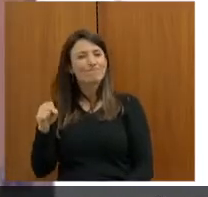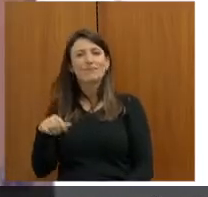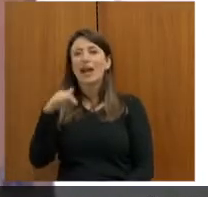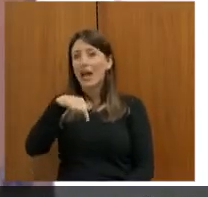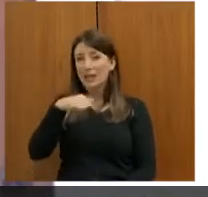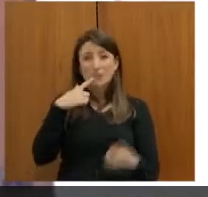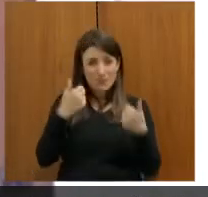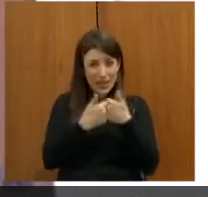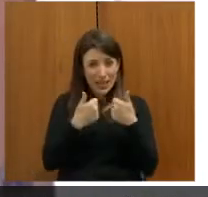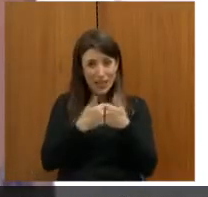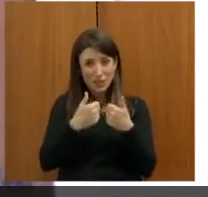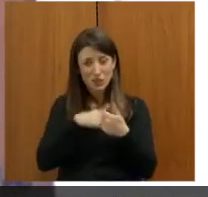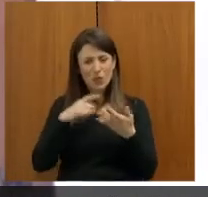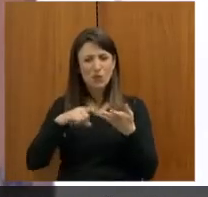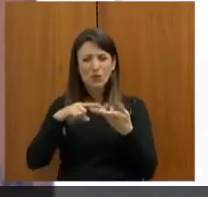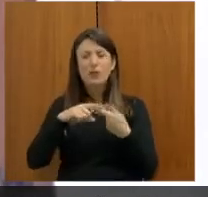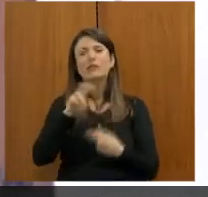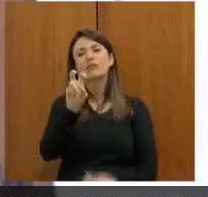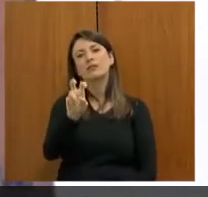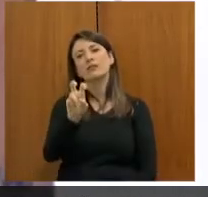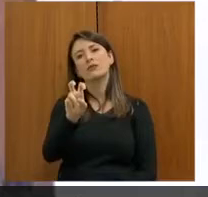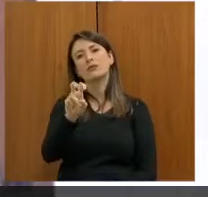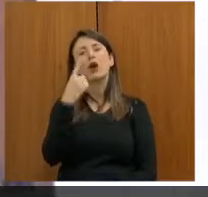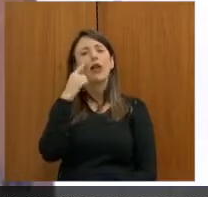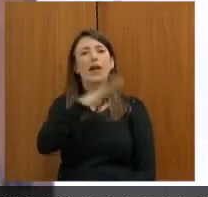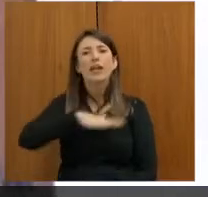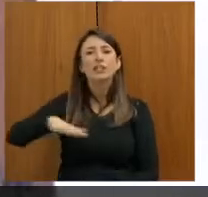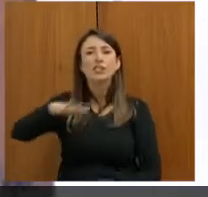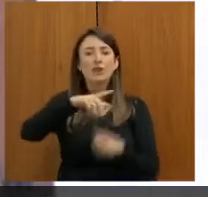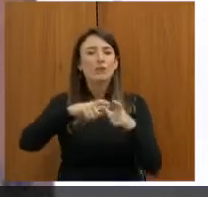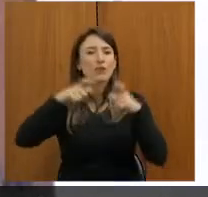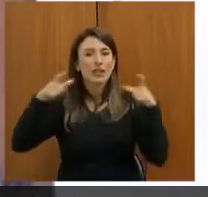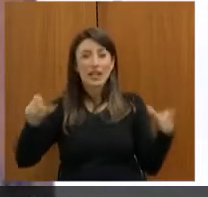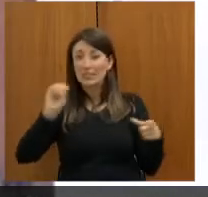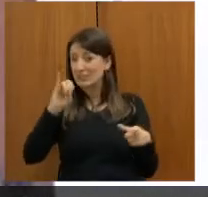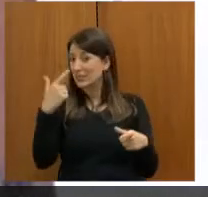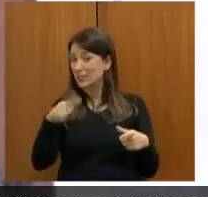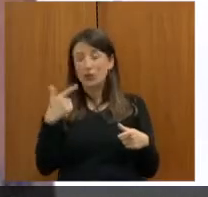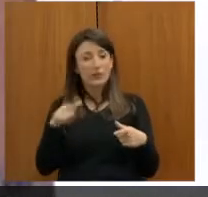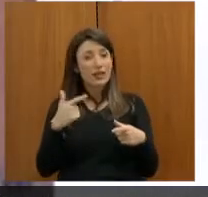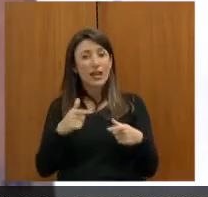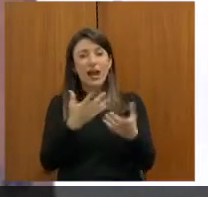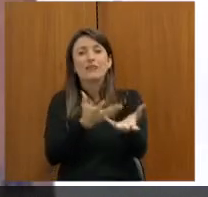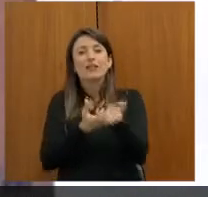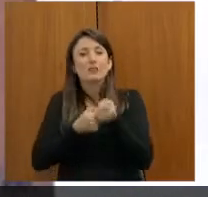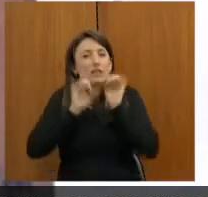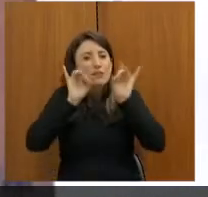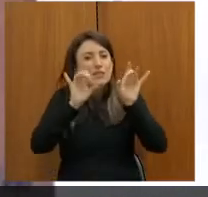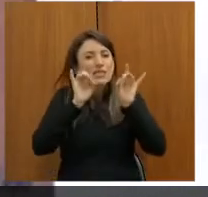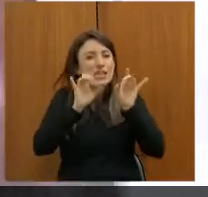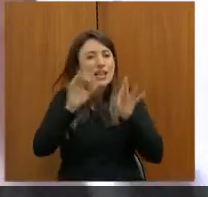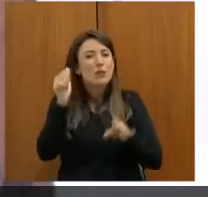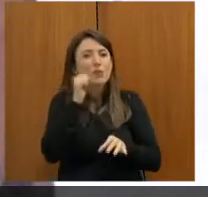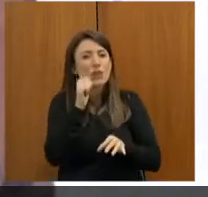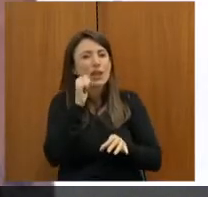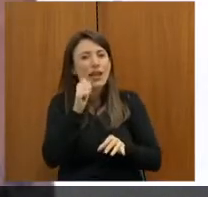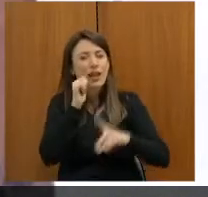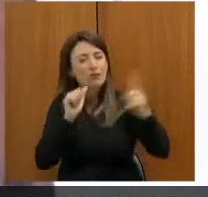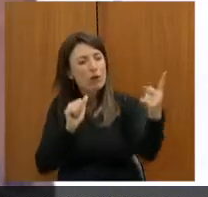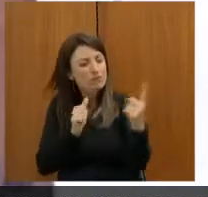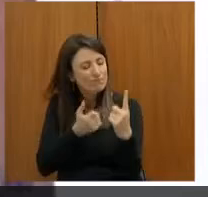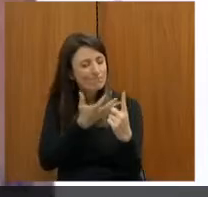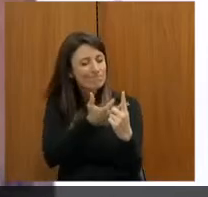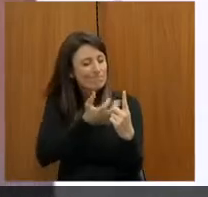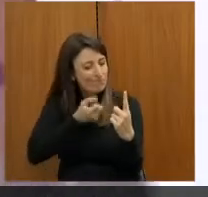cinco delas bem então se ele uma região super grande então você não tem um atendimento especializado para essa mulher para ela ser ouvida